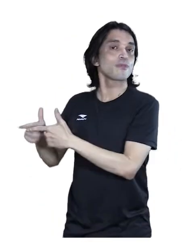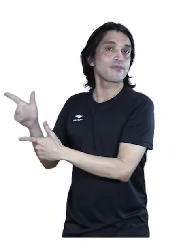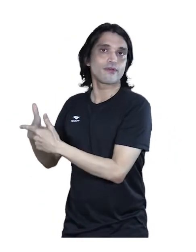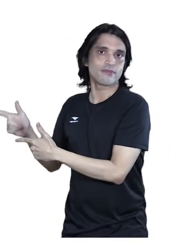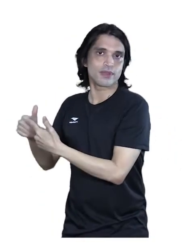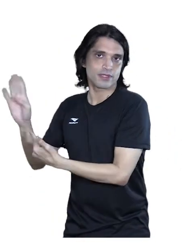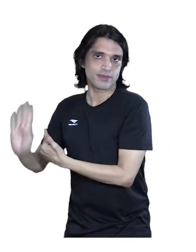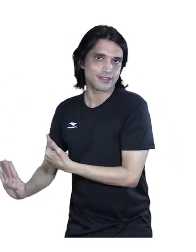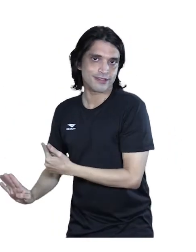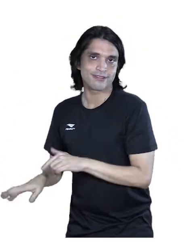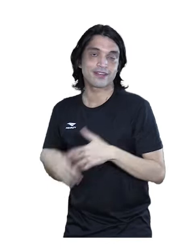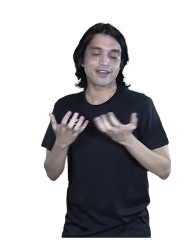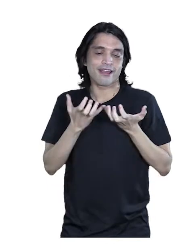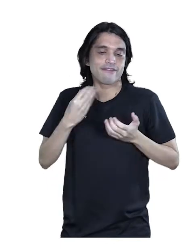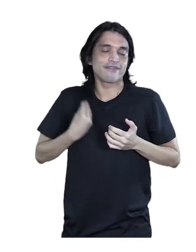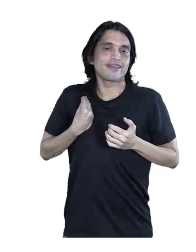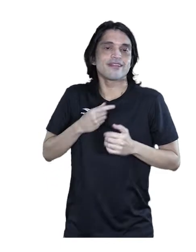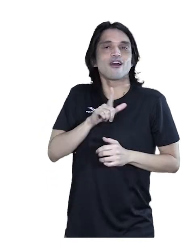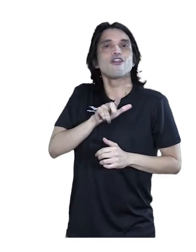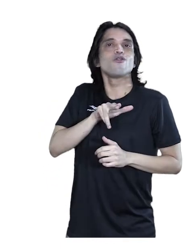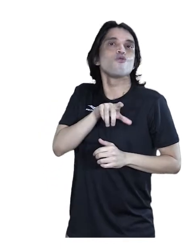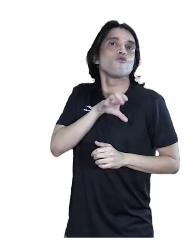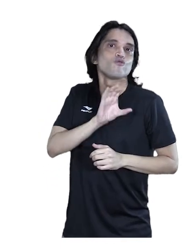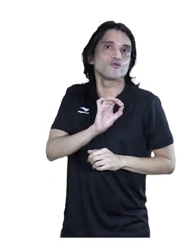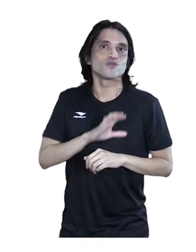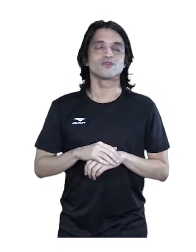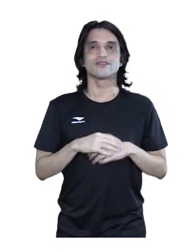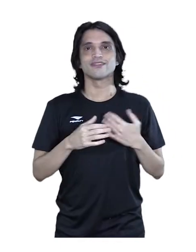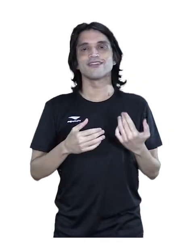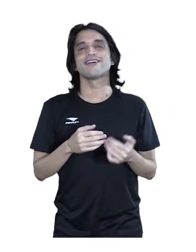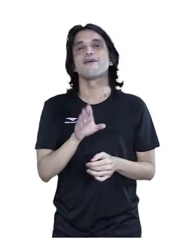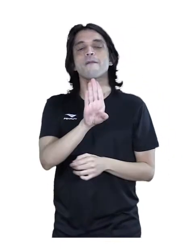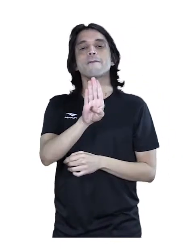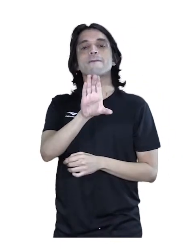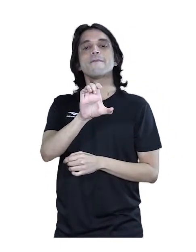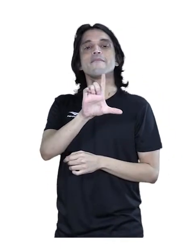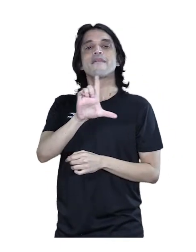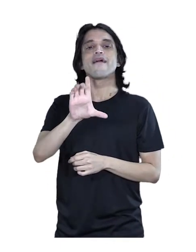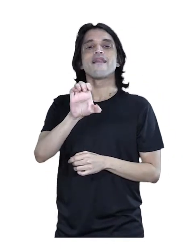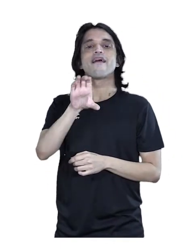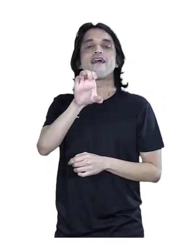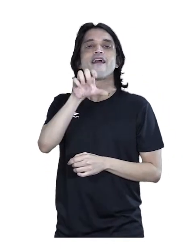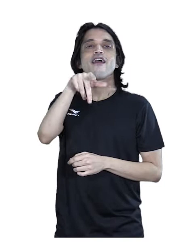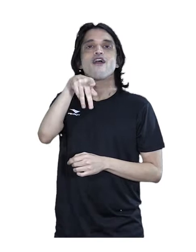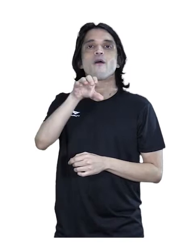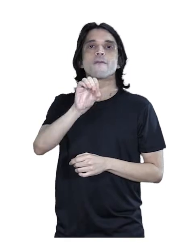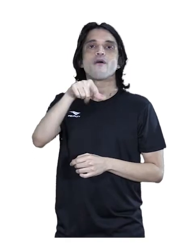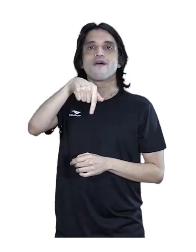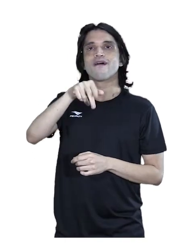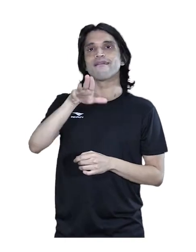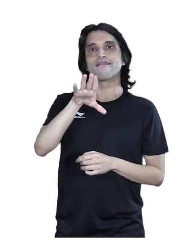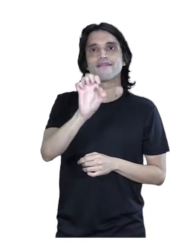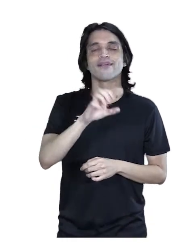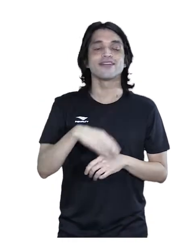não existia. Foi uma tentativa de criar um Belle Époque no Brasil, esquecendo-se do mundo em que